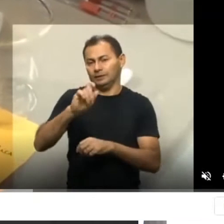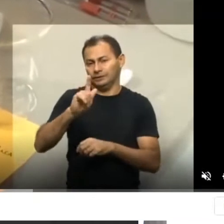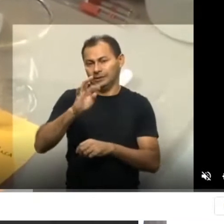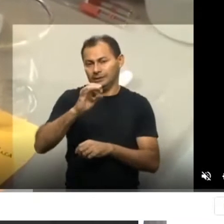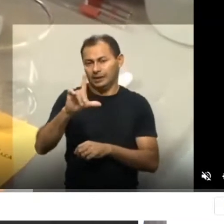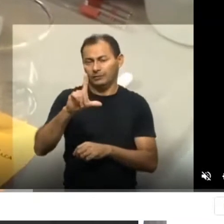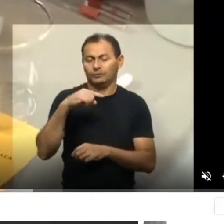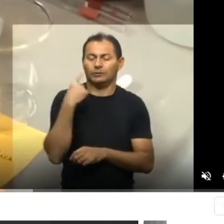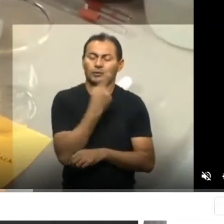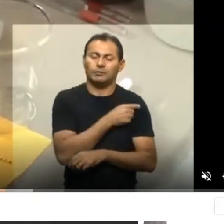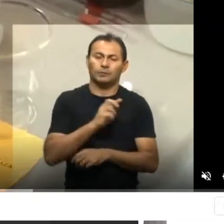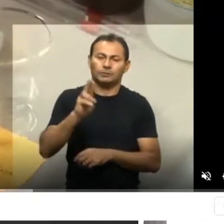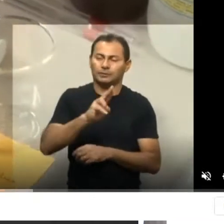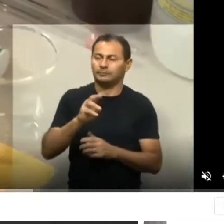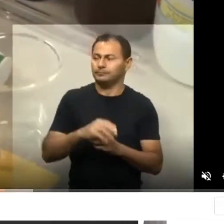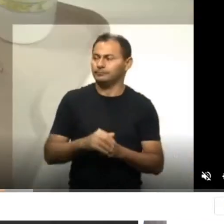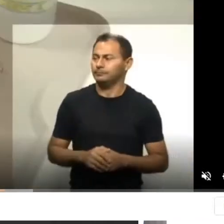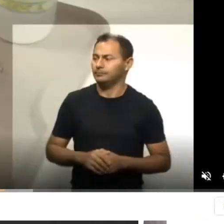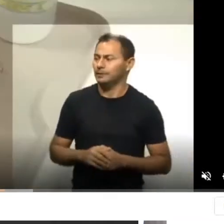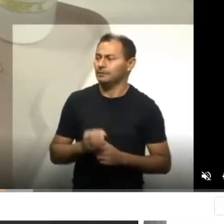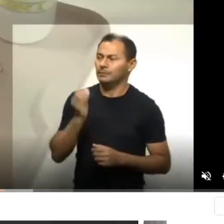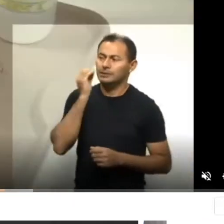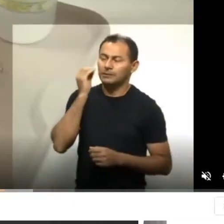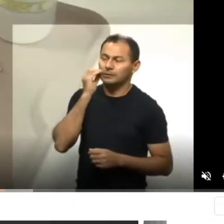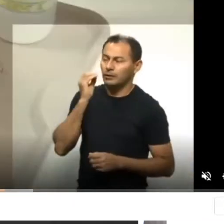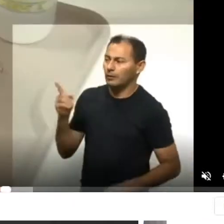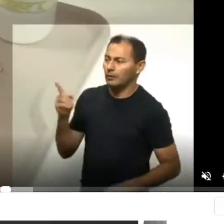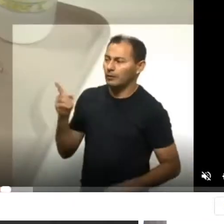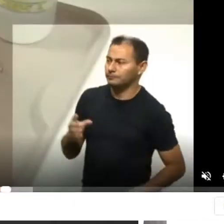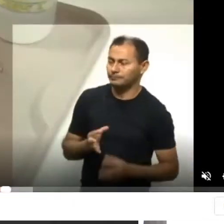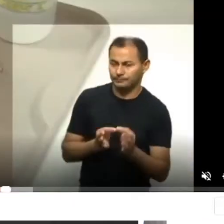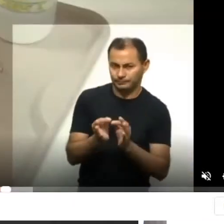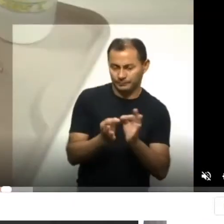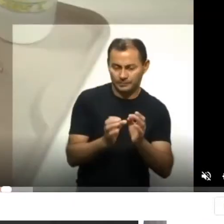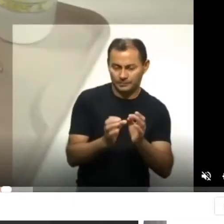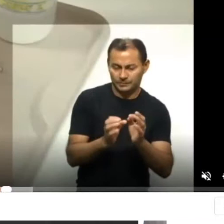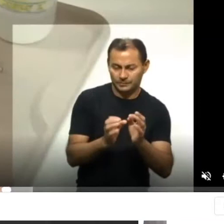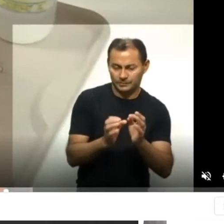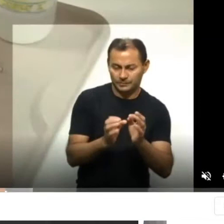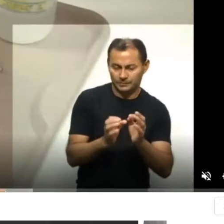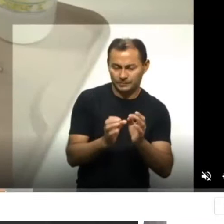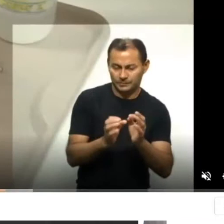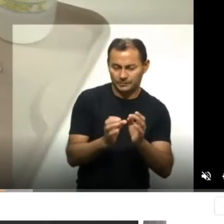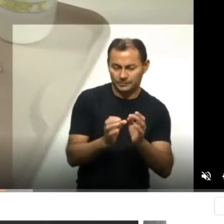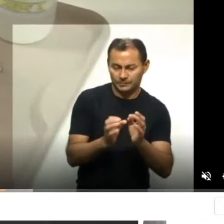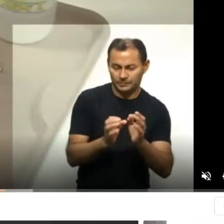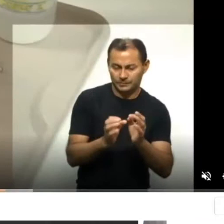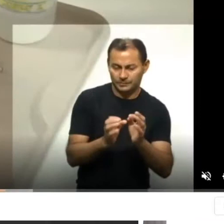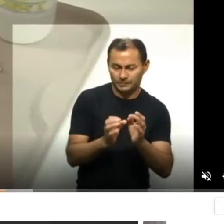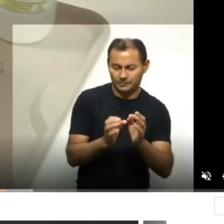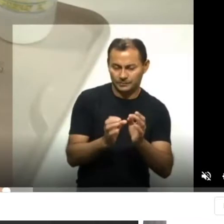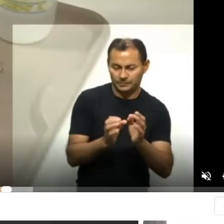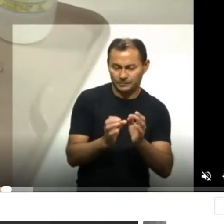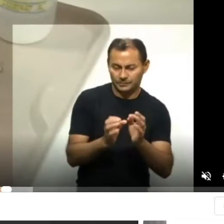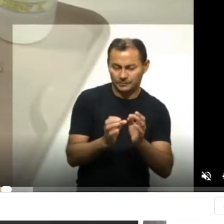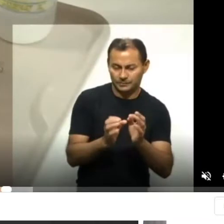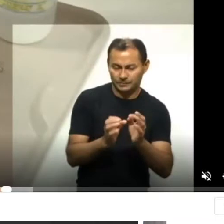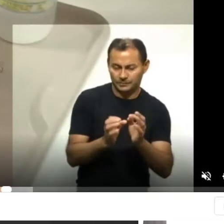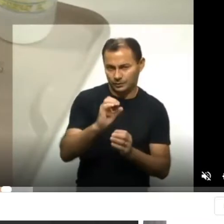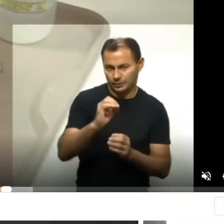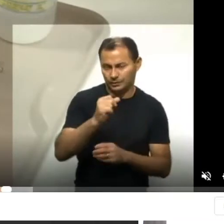Que é a minha base, né? Que é a soda cáustica. Primeiro eu vou preparar a solução de hidróxido